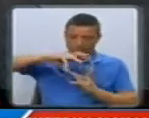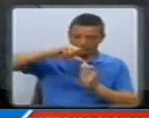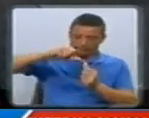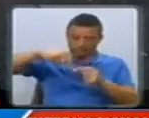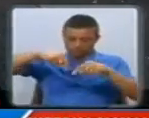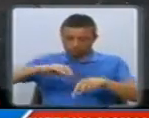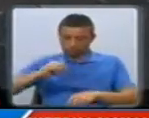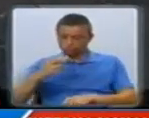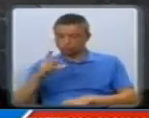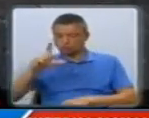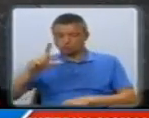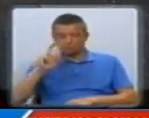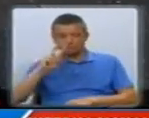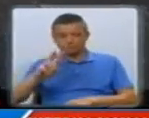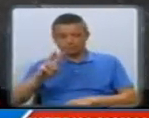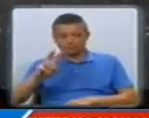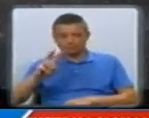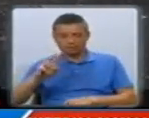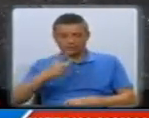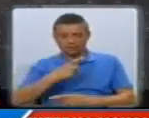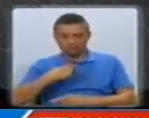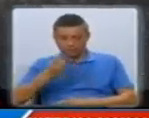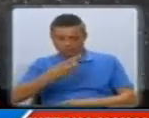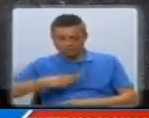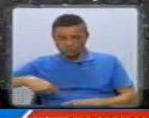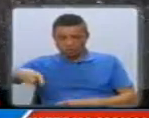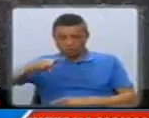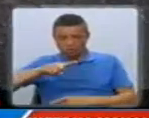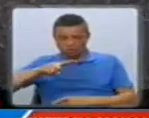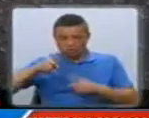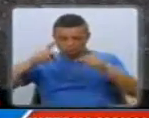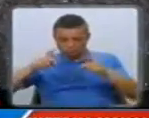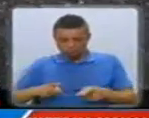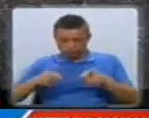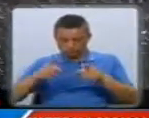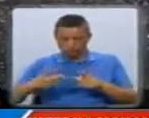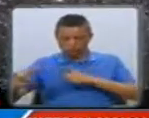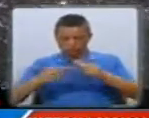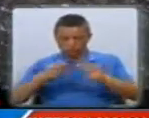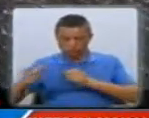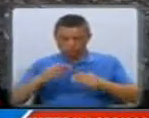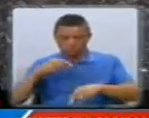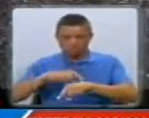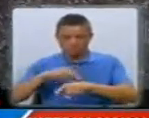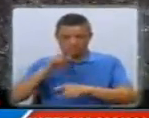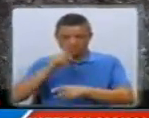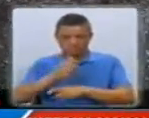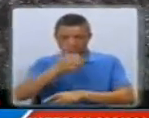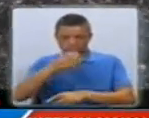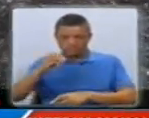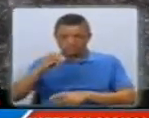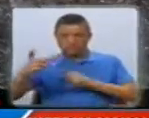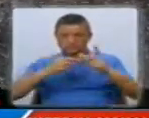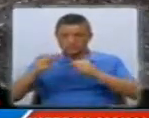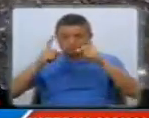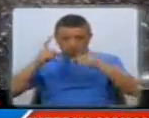faz a delícia dos astrónomos por uma razão muito simples. Aqui o que nós vamos ver é uma grande maternidade onde nasceram várias estrelas ao mesmo tempo, cerca de 50 estrelas